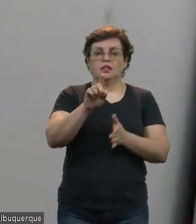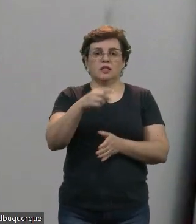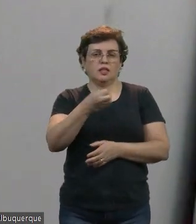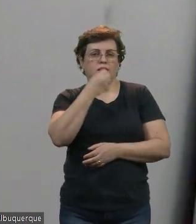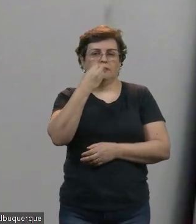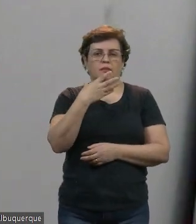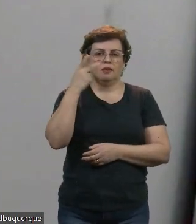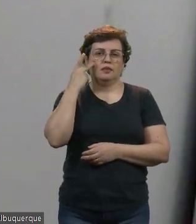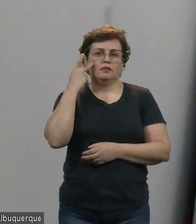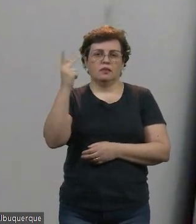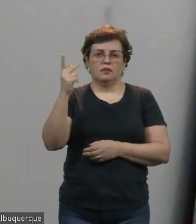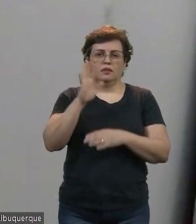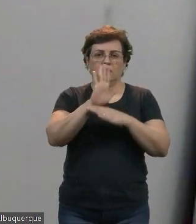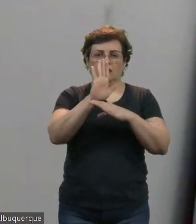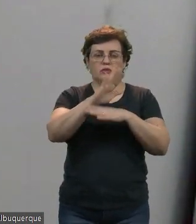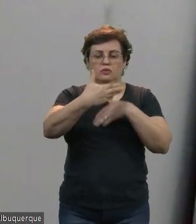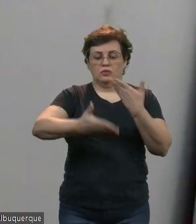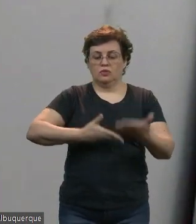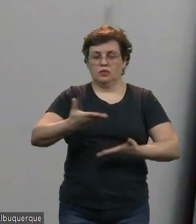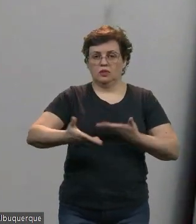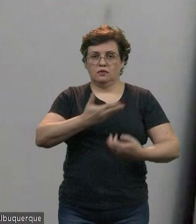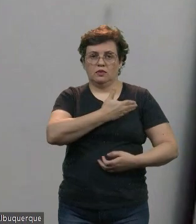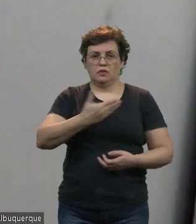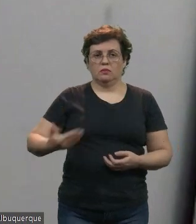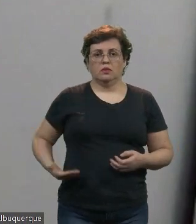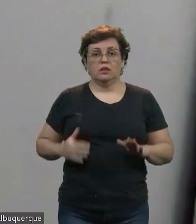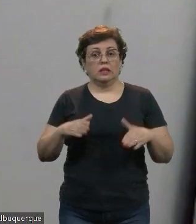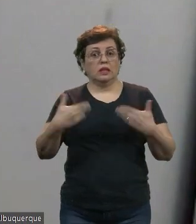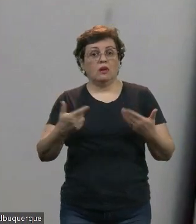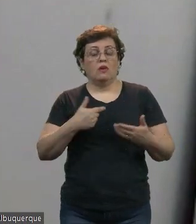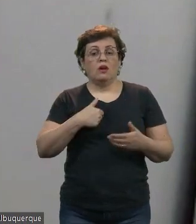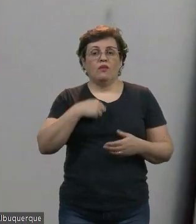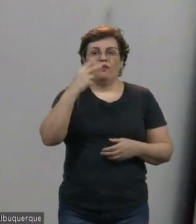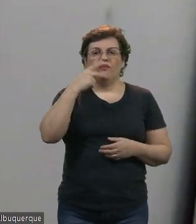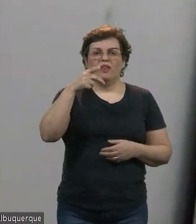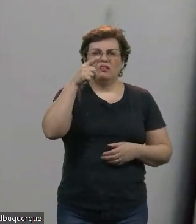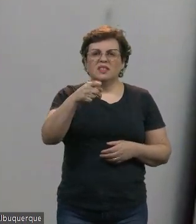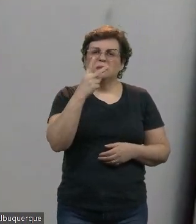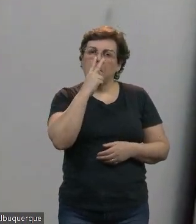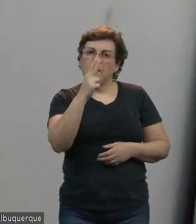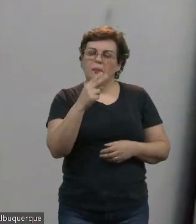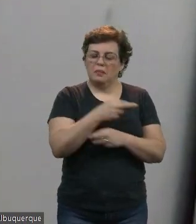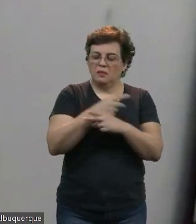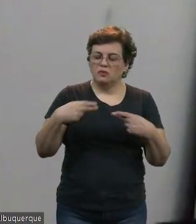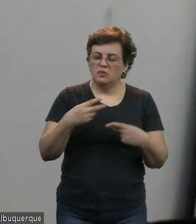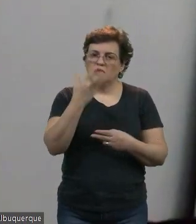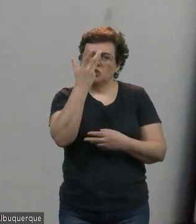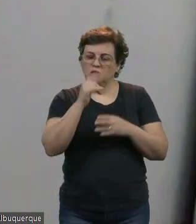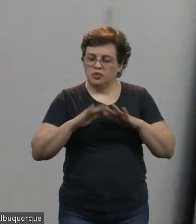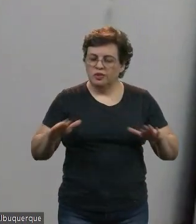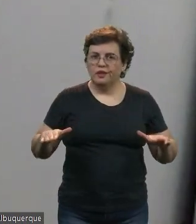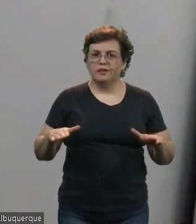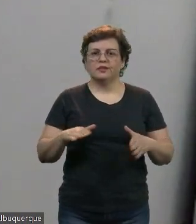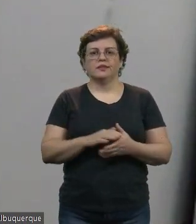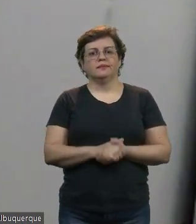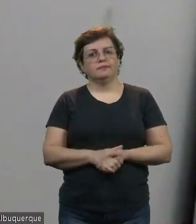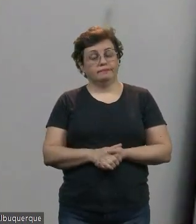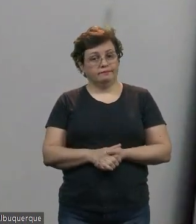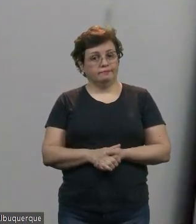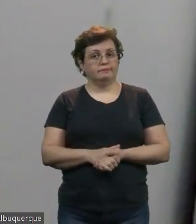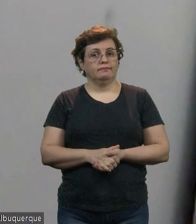aí para beneficiar o servidor. Então, eu chamo isso aí de amadorismo. Tenho dito, presidente.